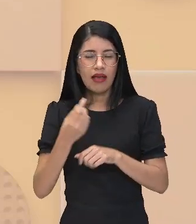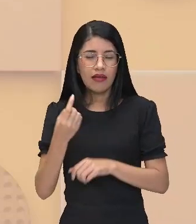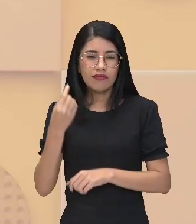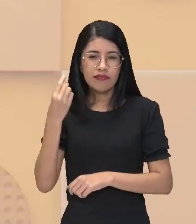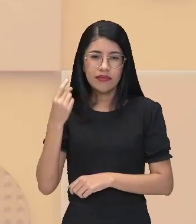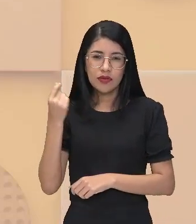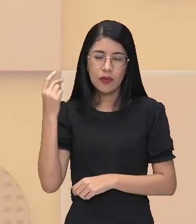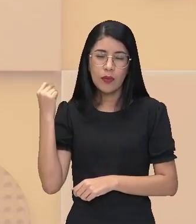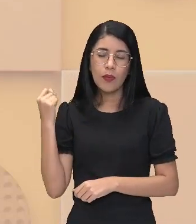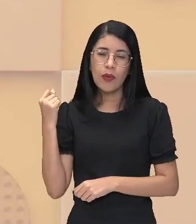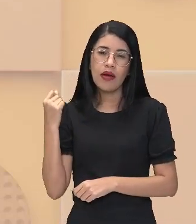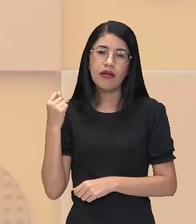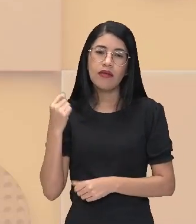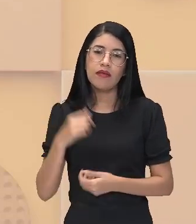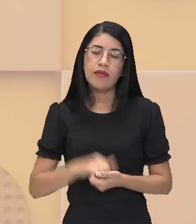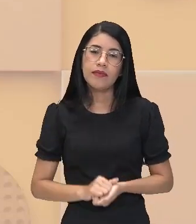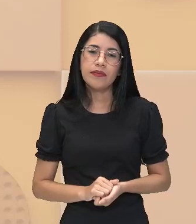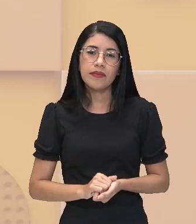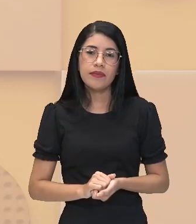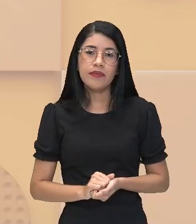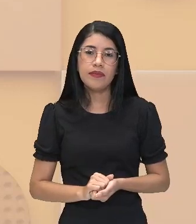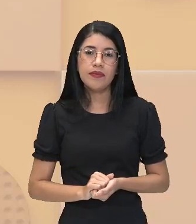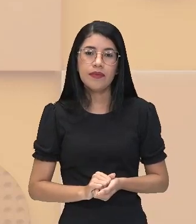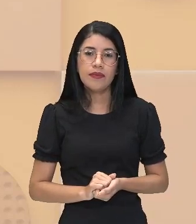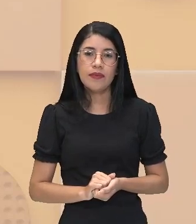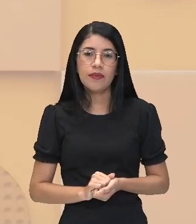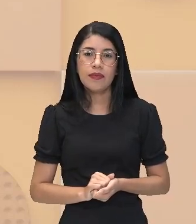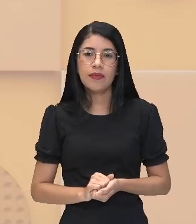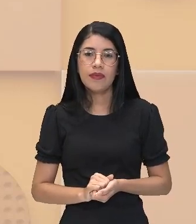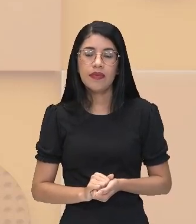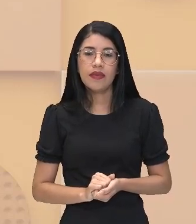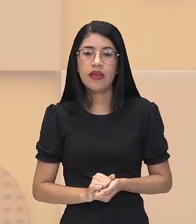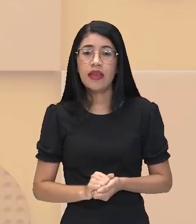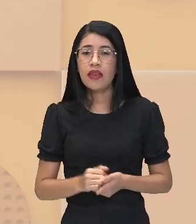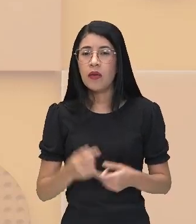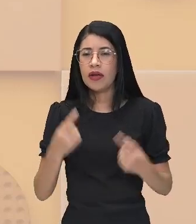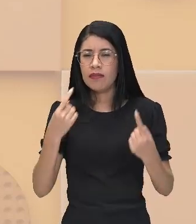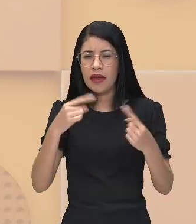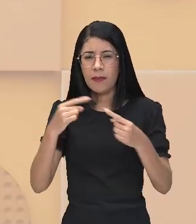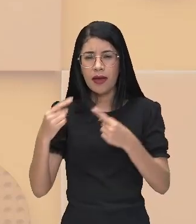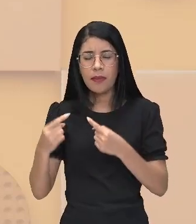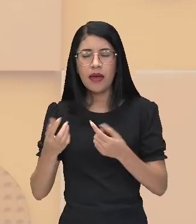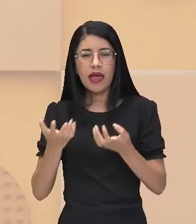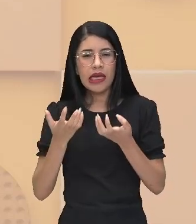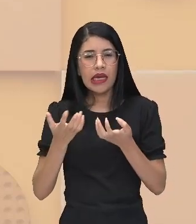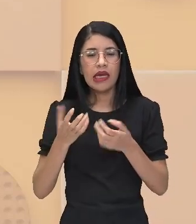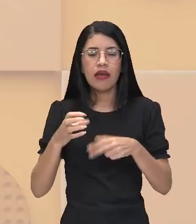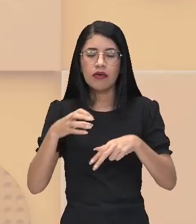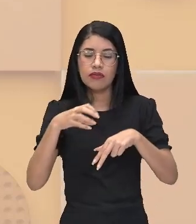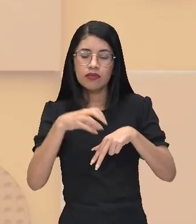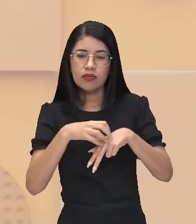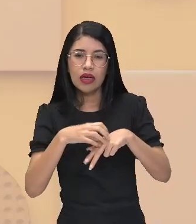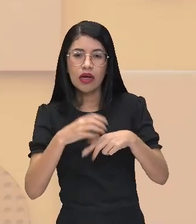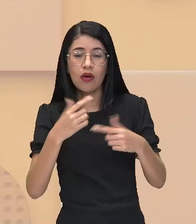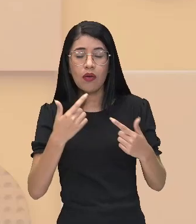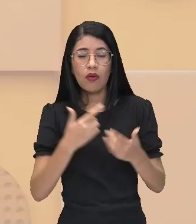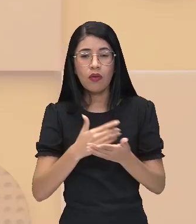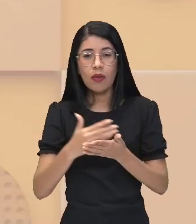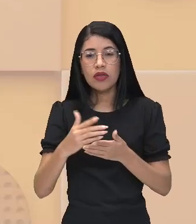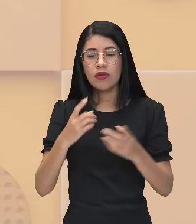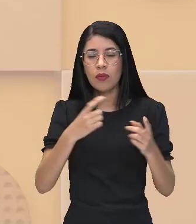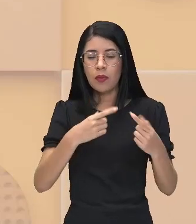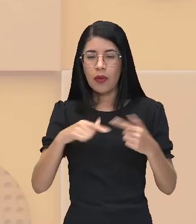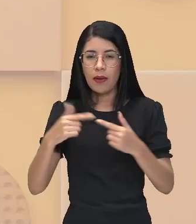de um antigo rei de Portugal. Então ele vai reivindicar o trono, ele inicia ali uma batalha e ele também vai